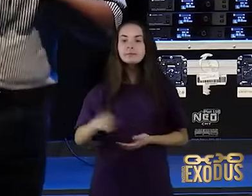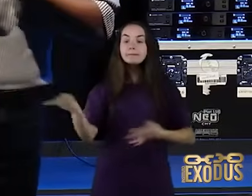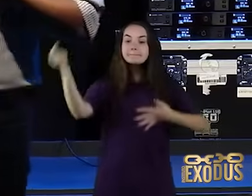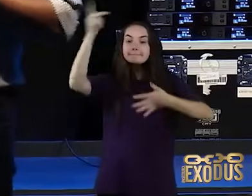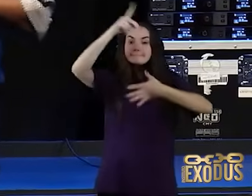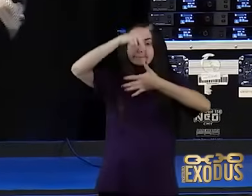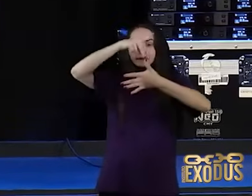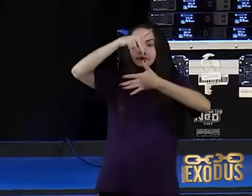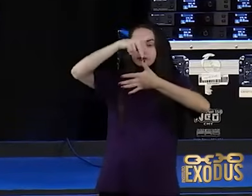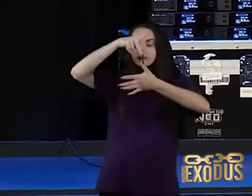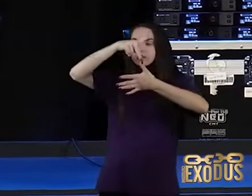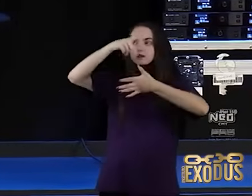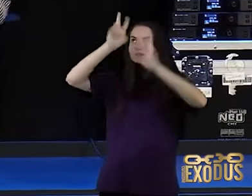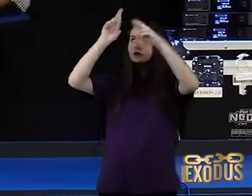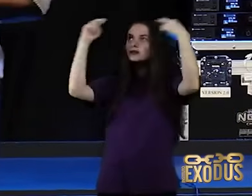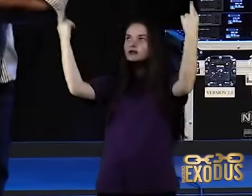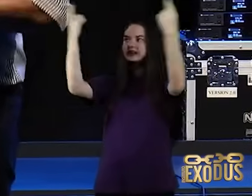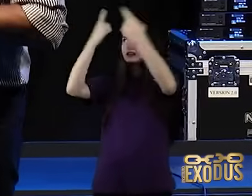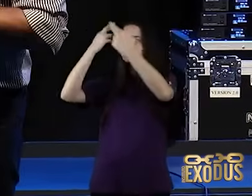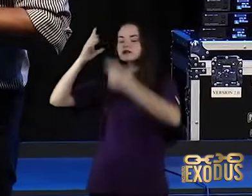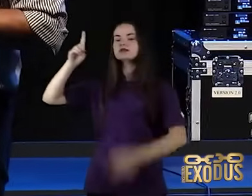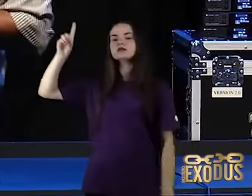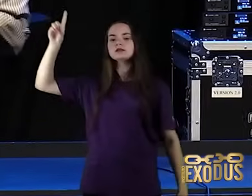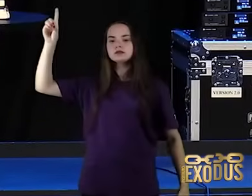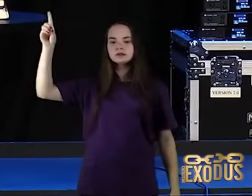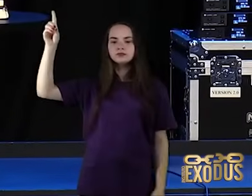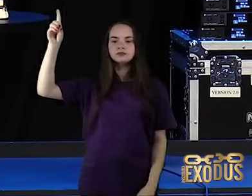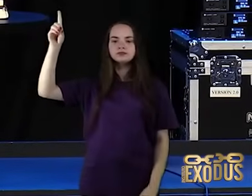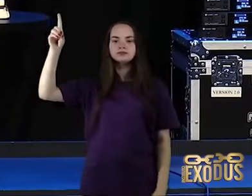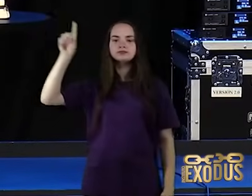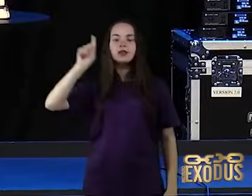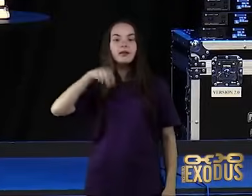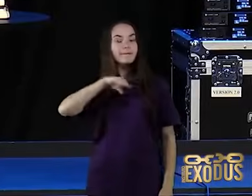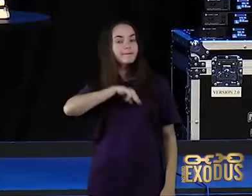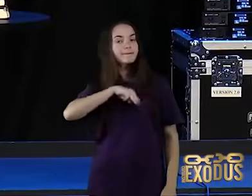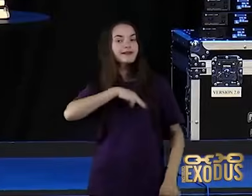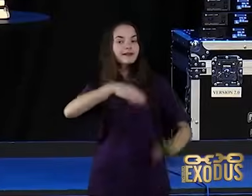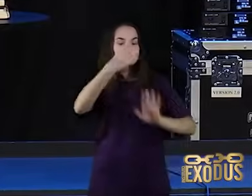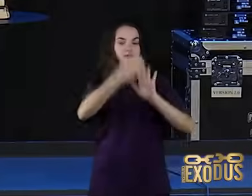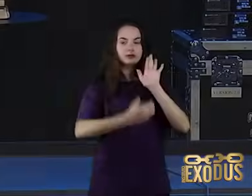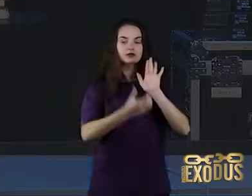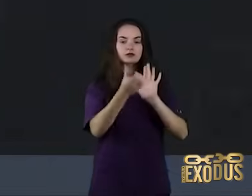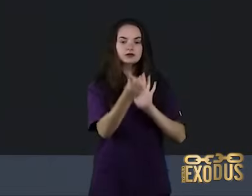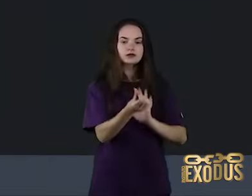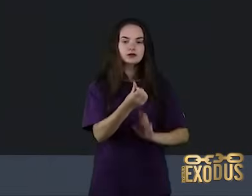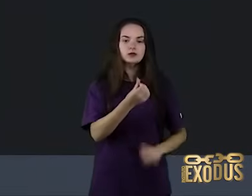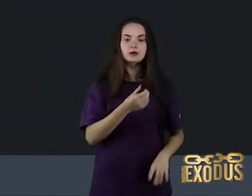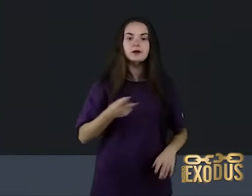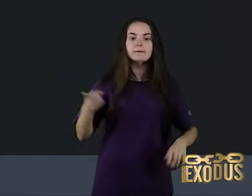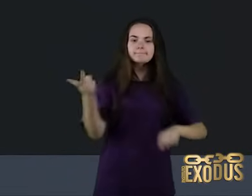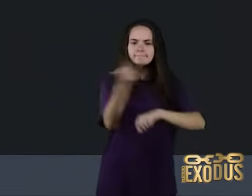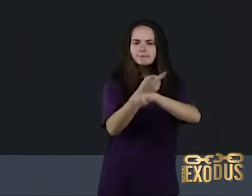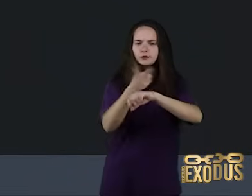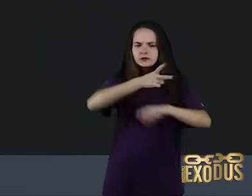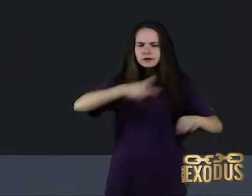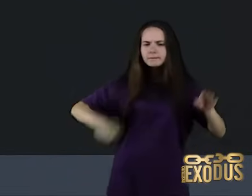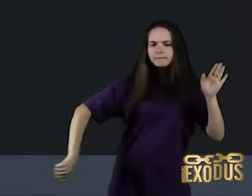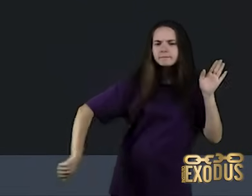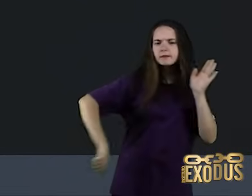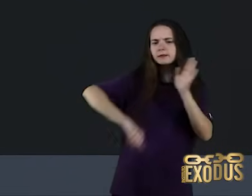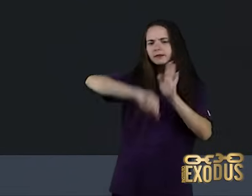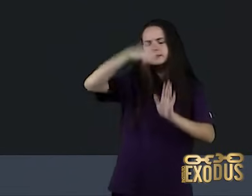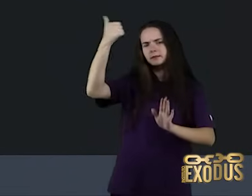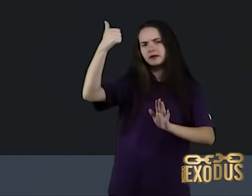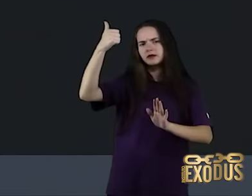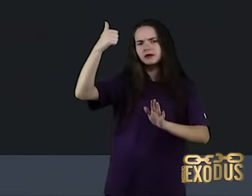coloca o rino de Deus primeiro lugar é isso que Jesus fala em Mateus 6 busquem pois em primeiro lugar ele